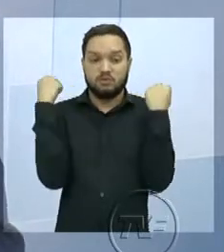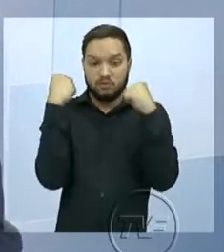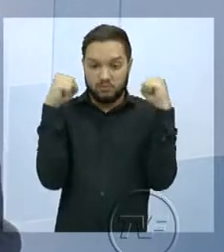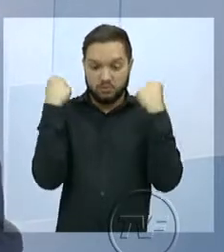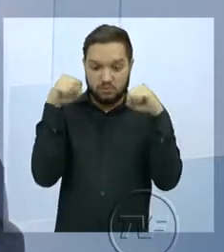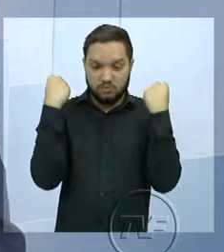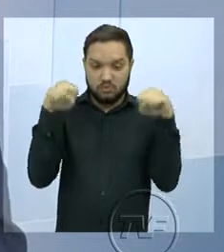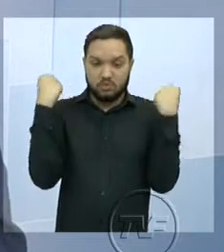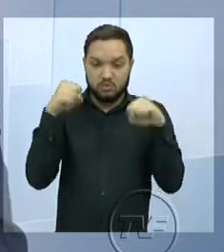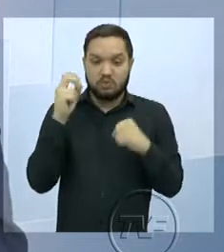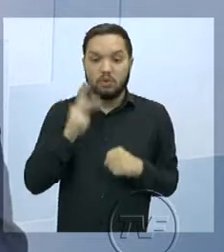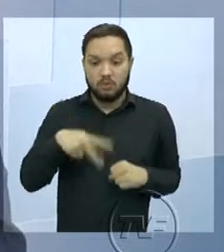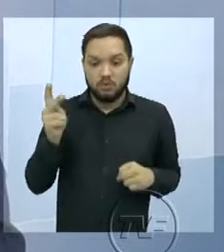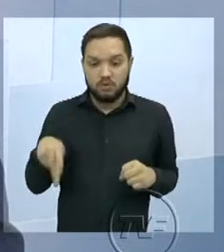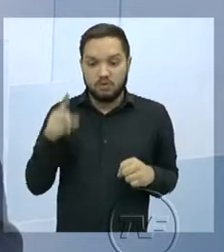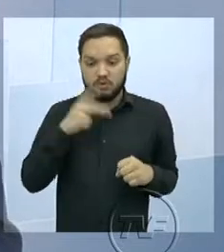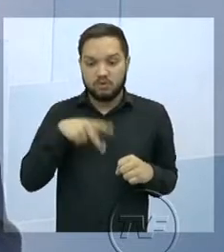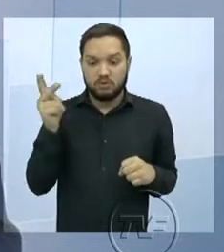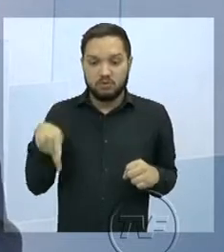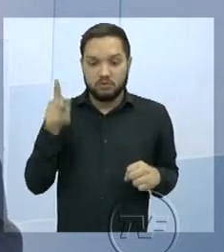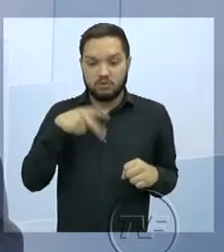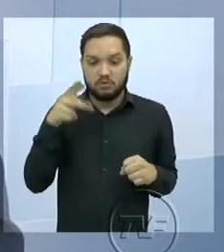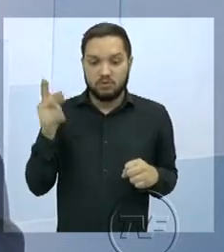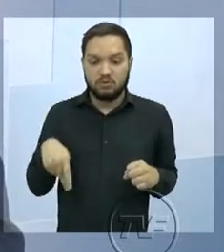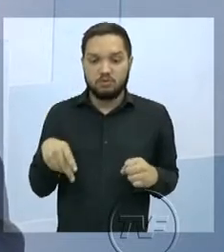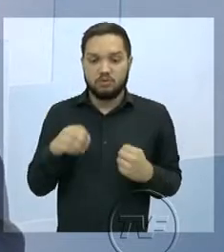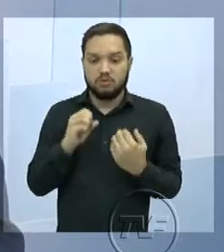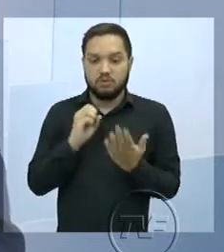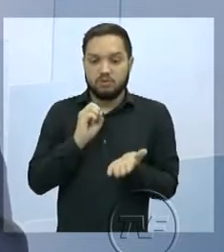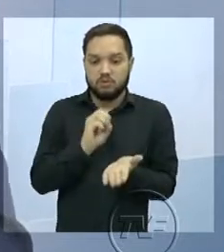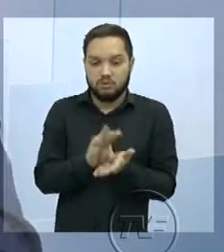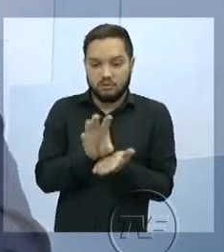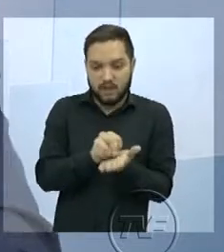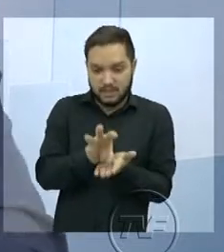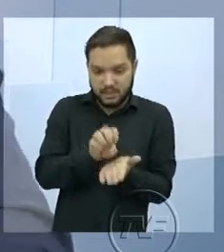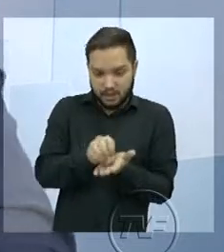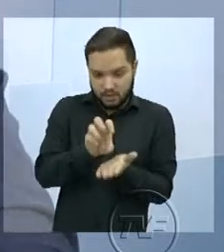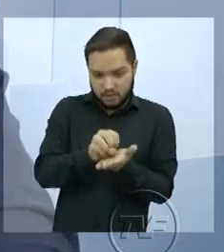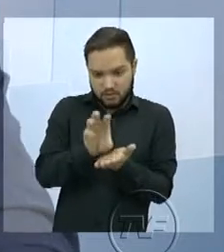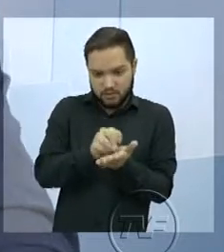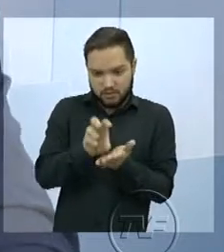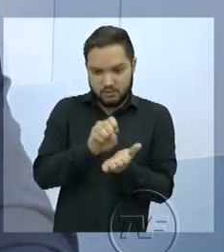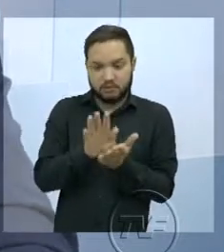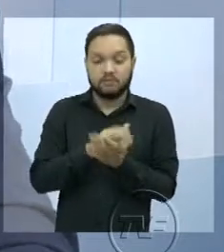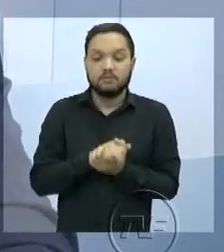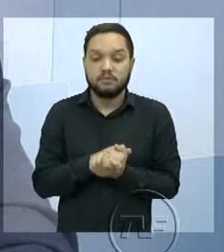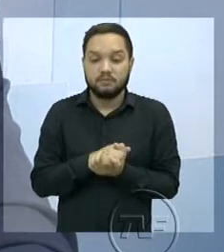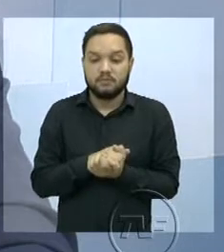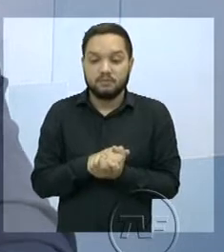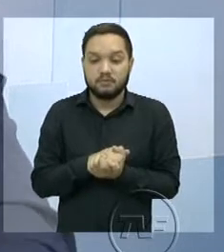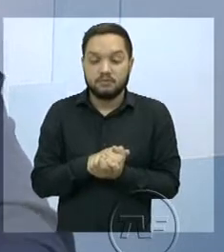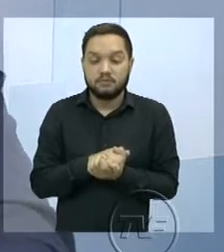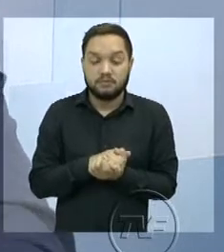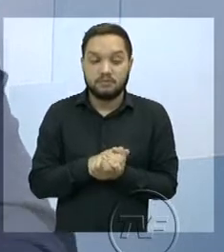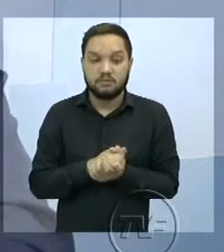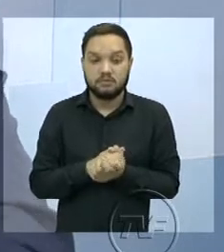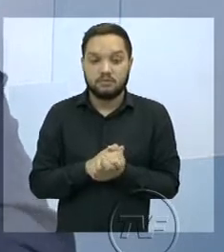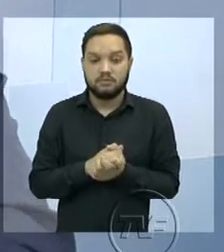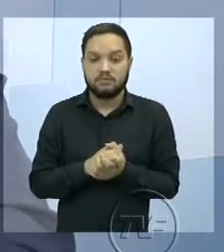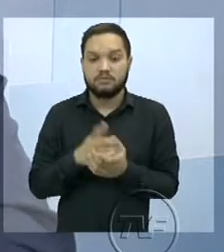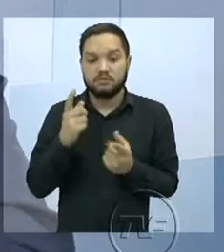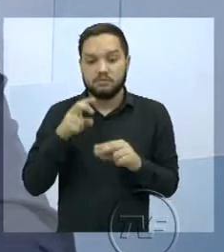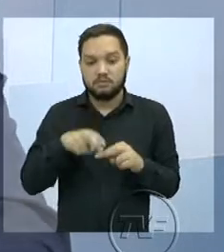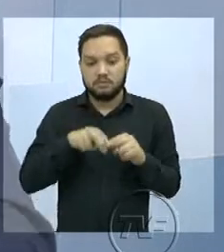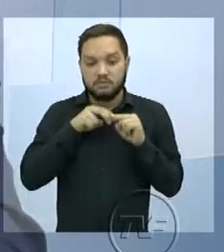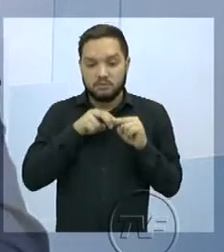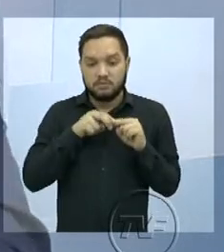sou mestre em Educação pela Faculdade de Educação do Ceará e acabei realmente dando assim um lastro muito